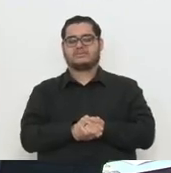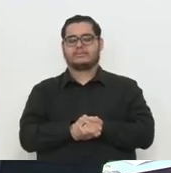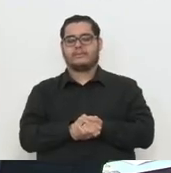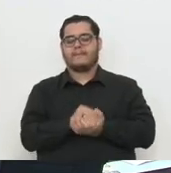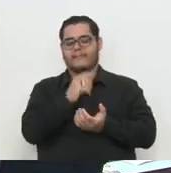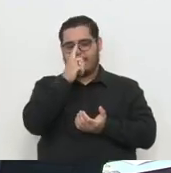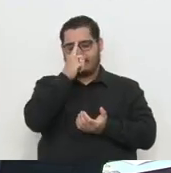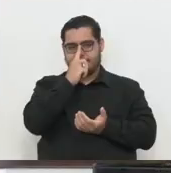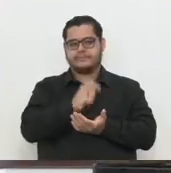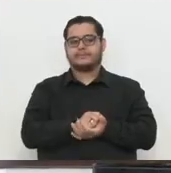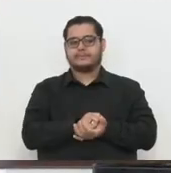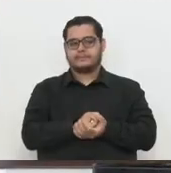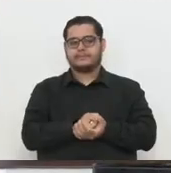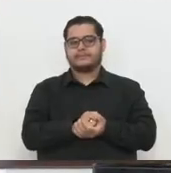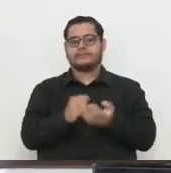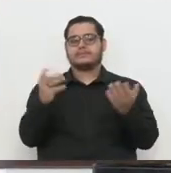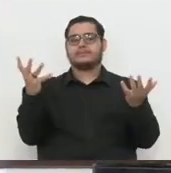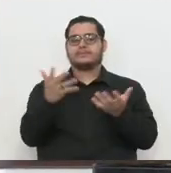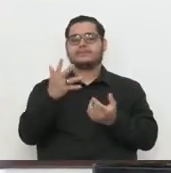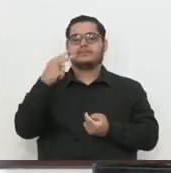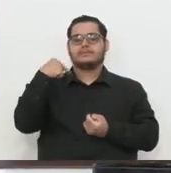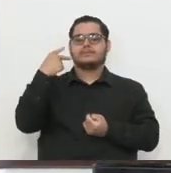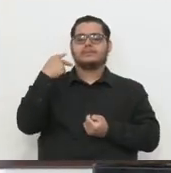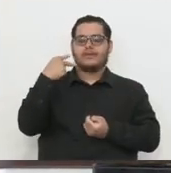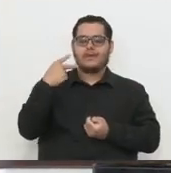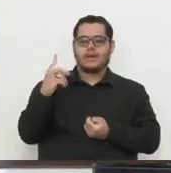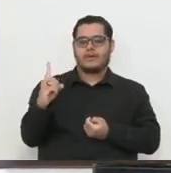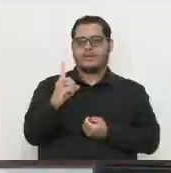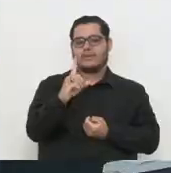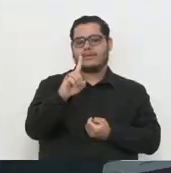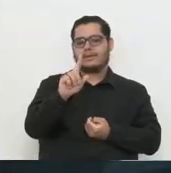a palavra Vereador Danilo Gomes